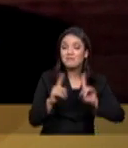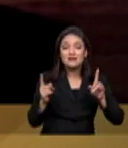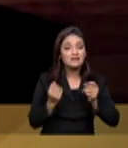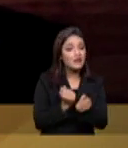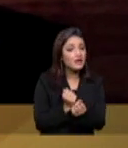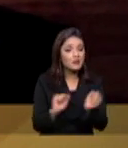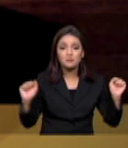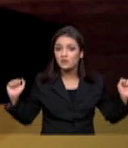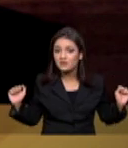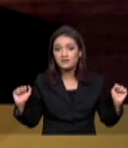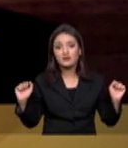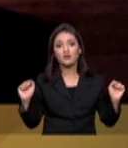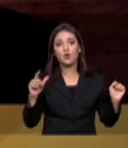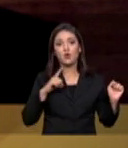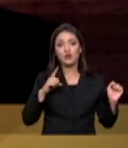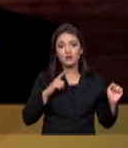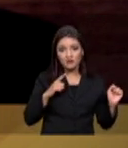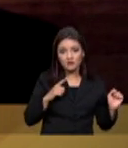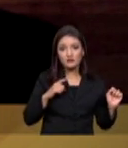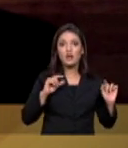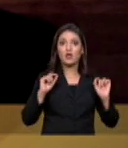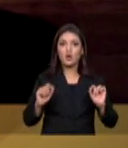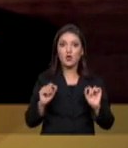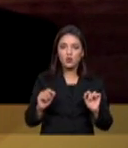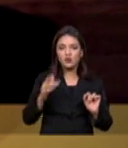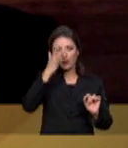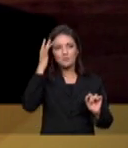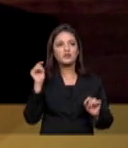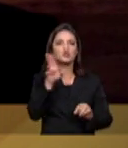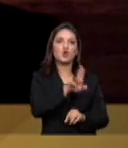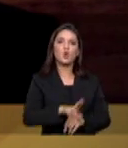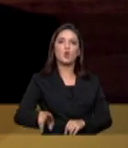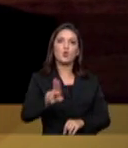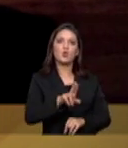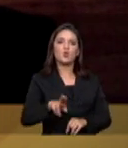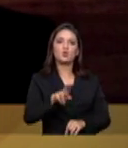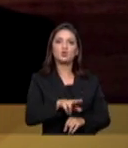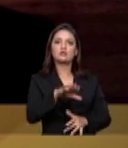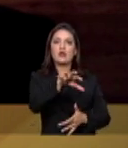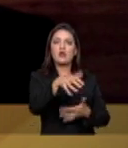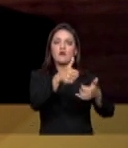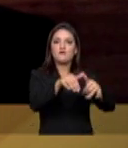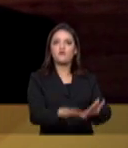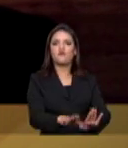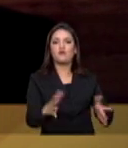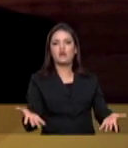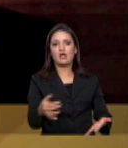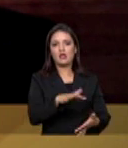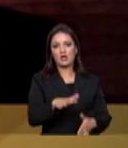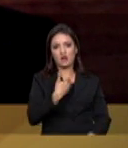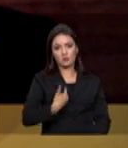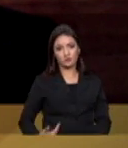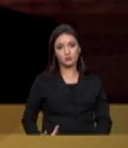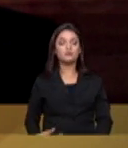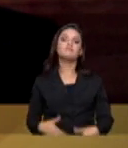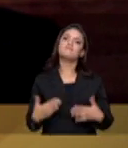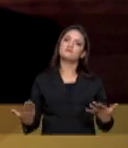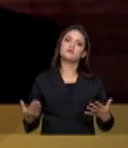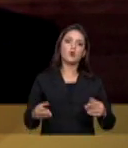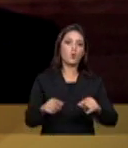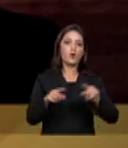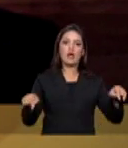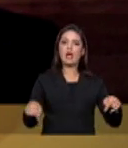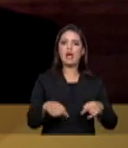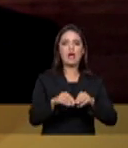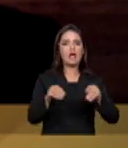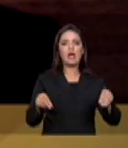a uso campeão de terra e como assim mas apontou Terra indígena Não